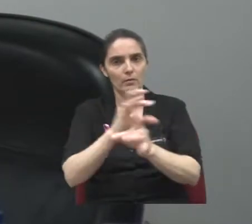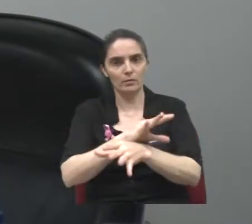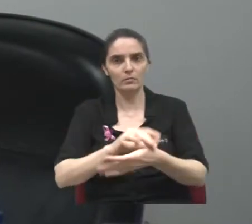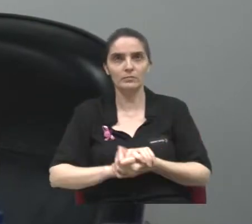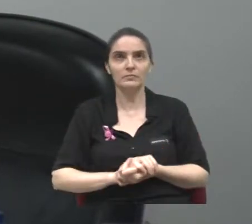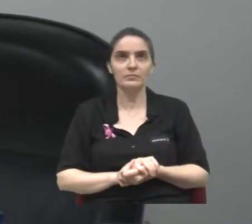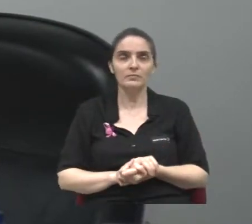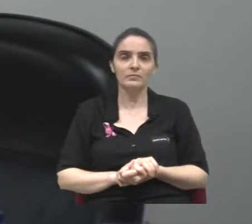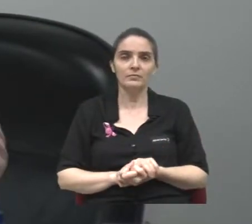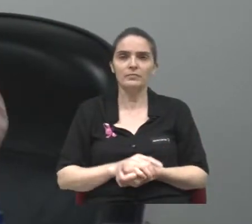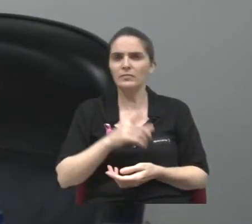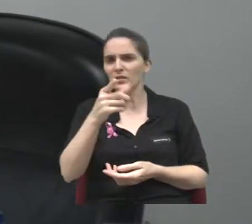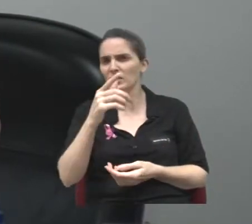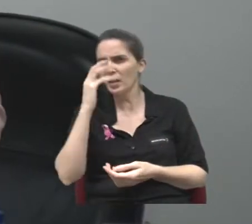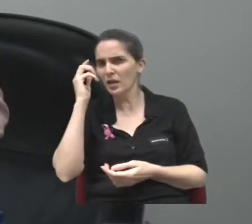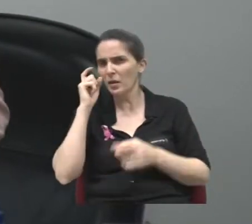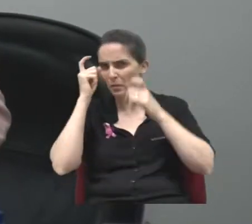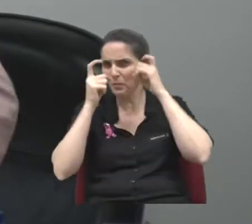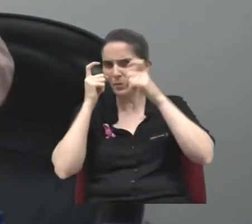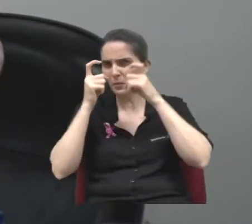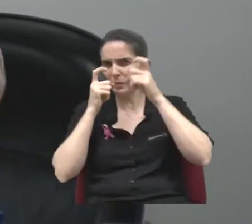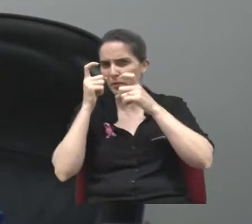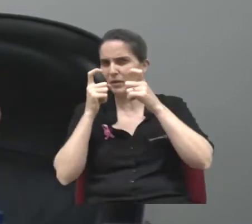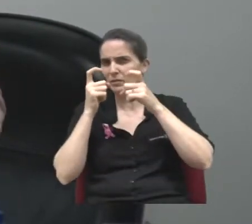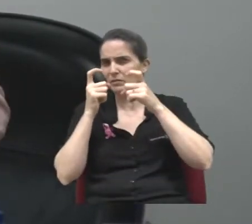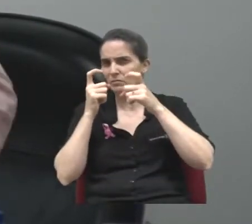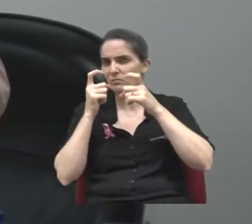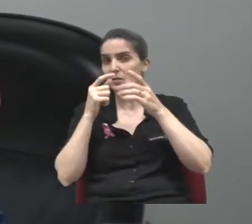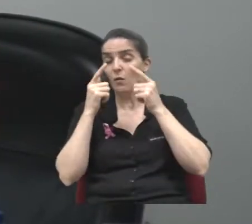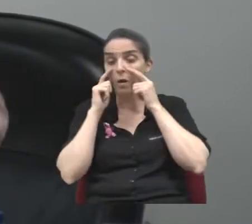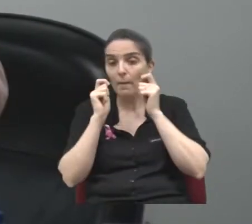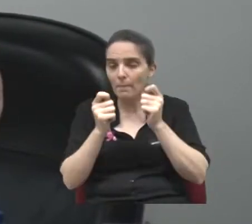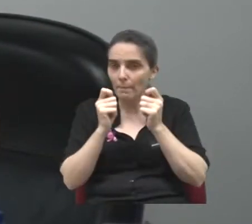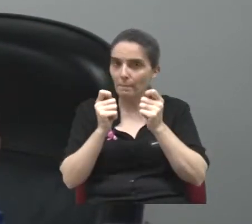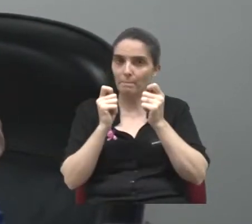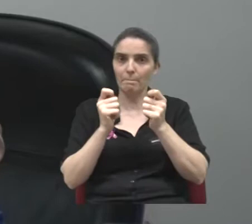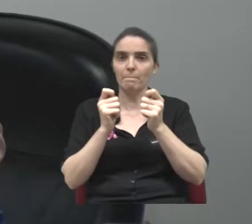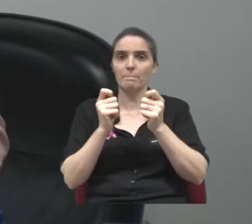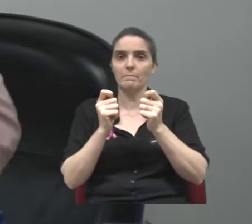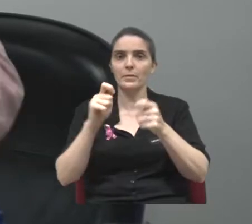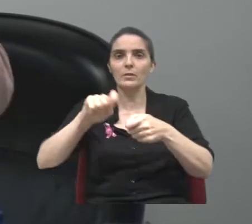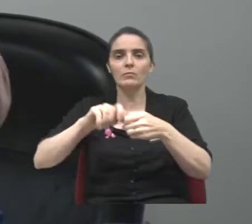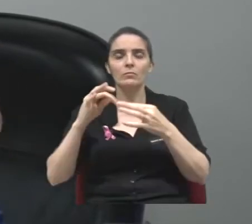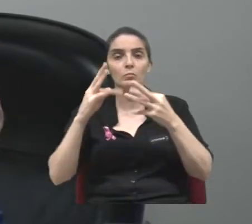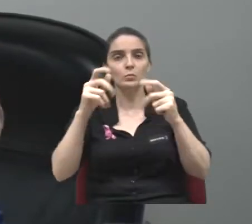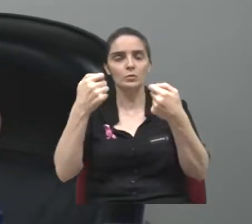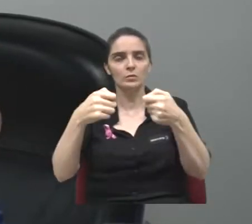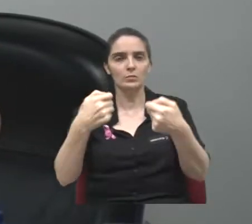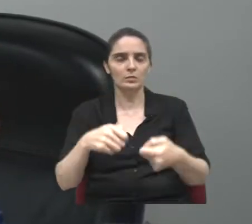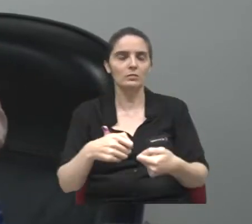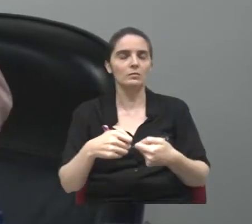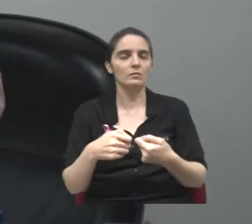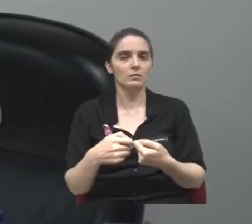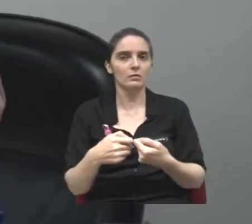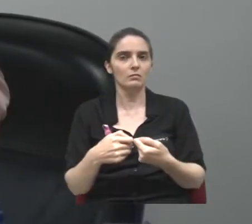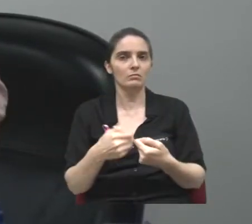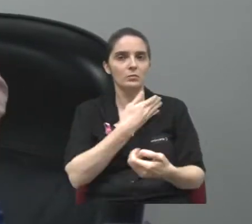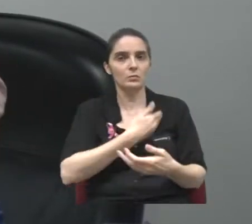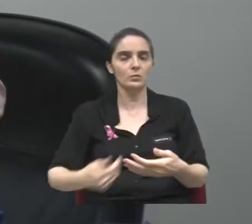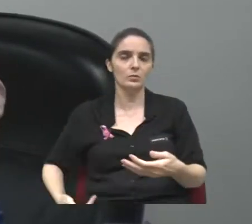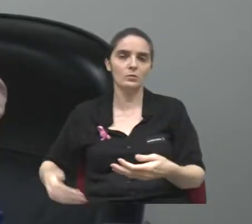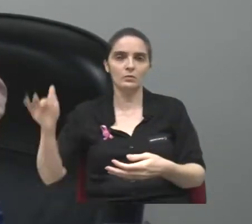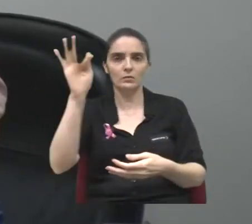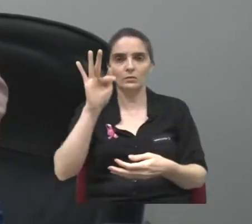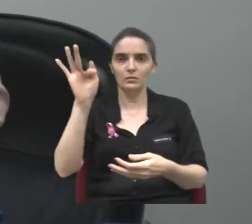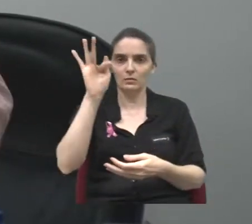está perguntando, e vamos ficar atentos, fazer o que for possível e impossível para que o governo federal não faça